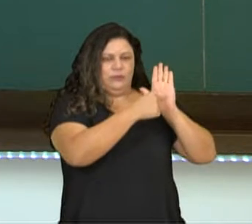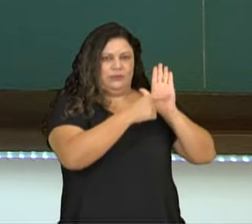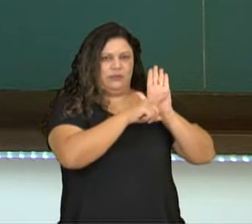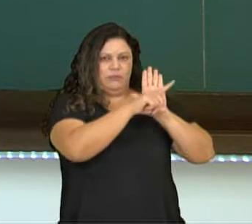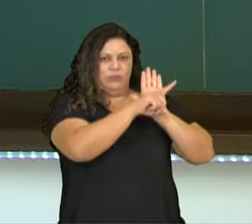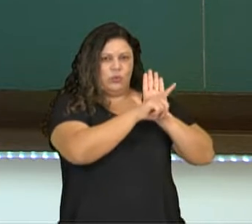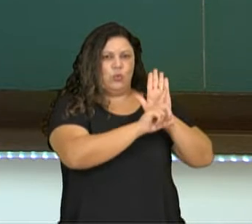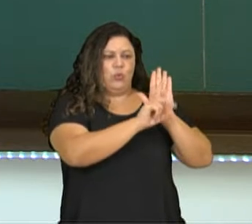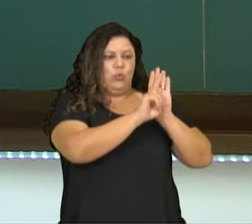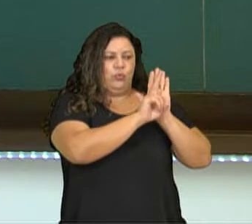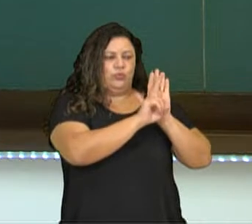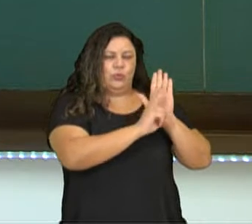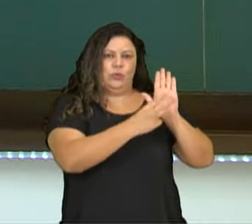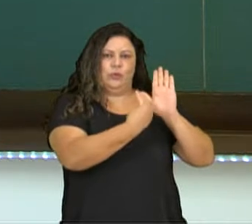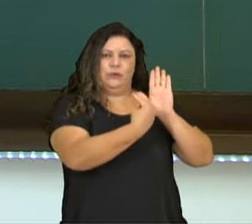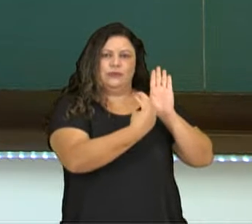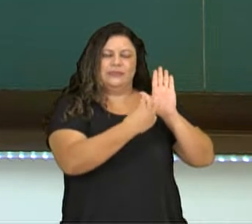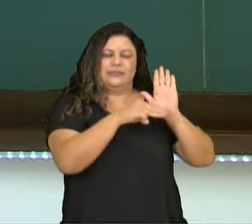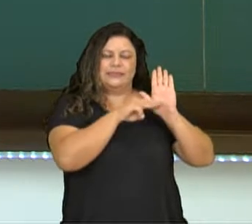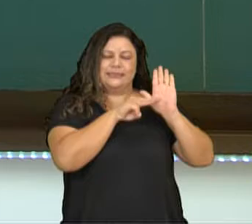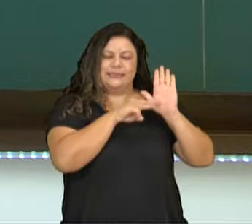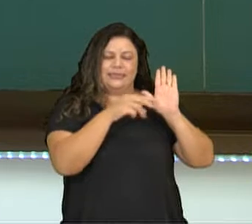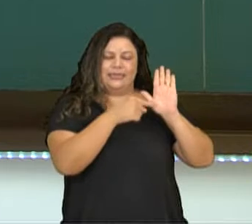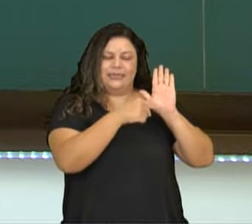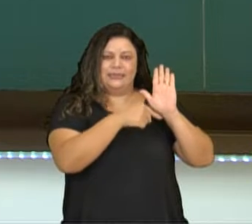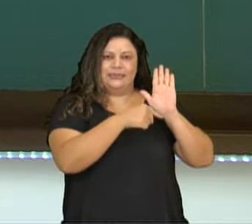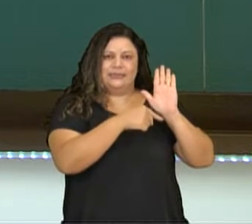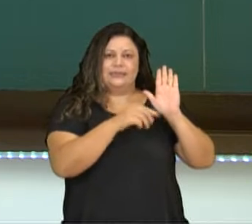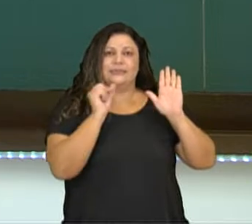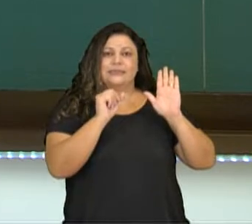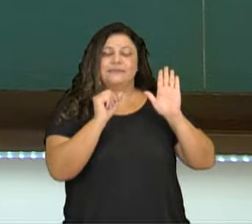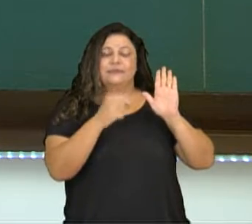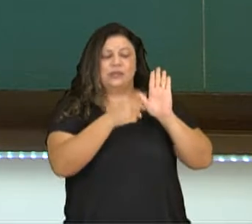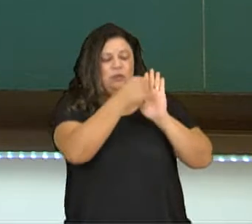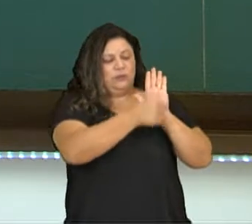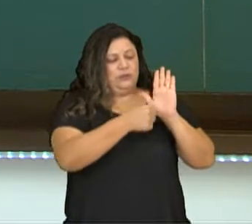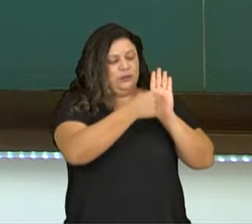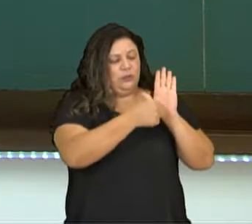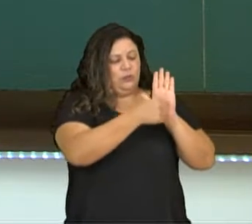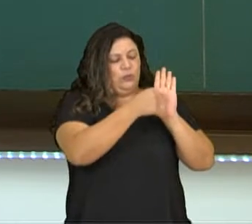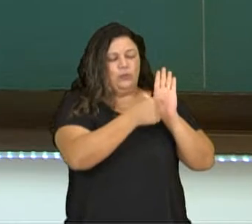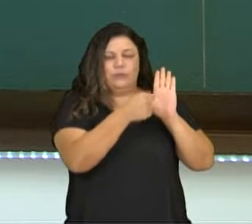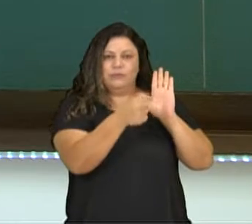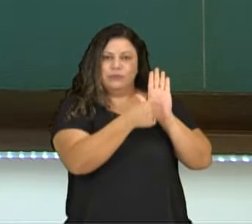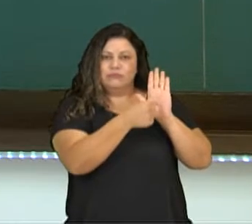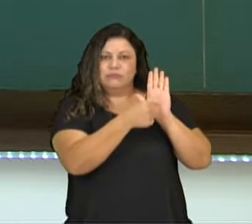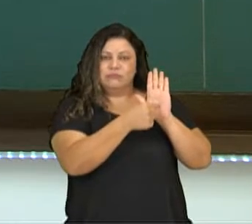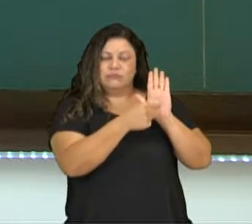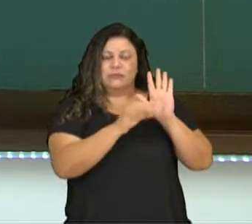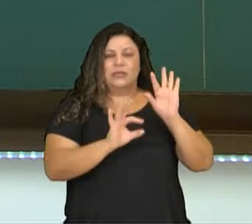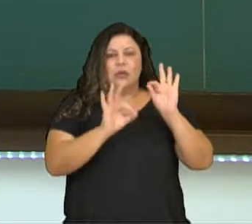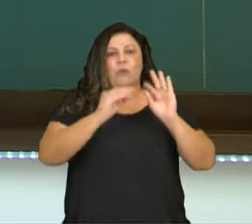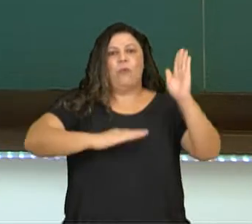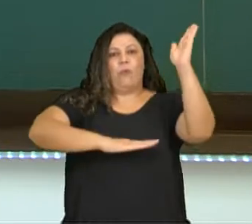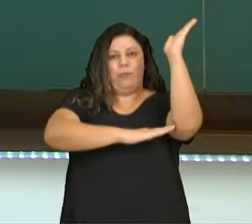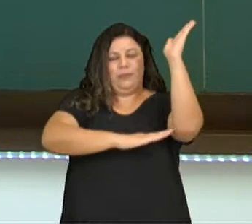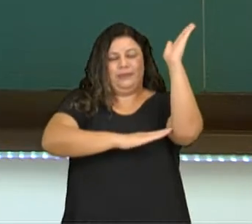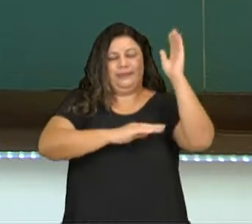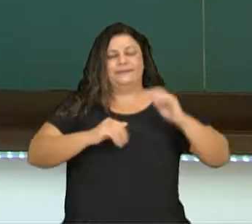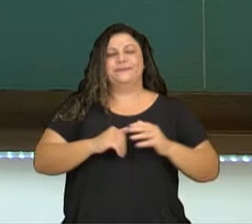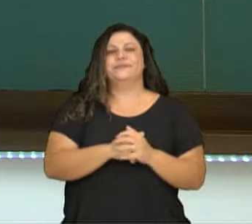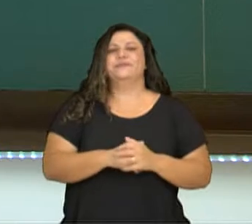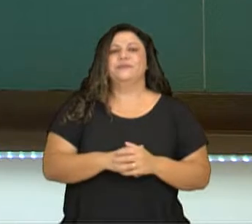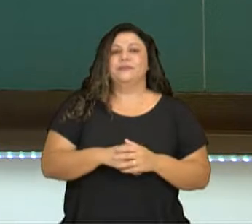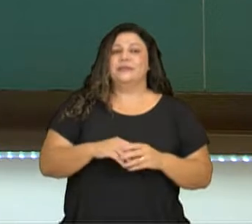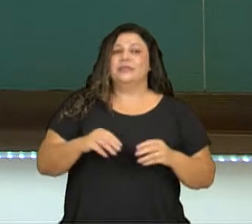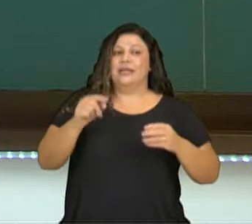qualquer um dos pontos da circunferência. Além disso, o seu centro coincide com a origem de um plano cartesiano, que divide o